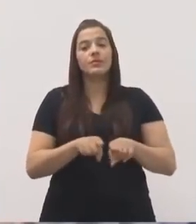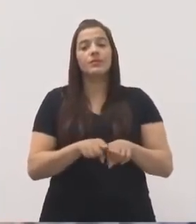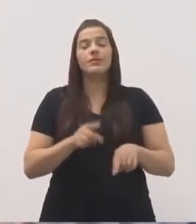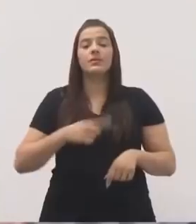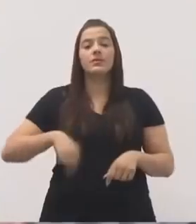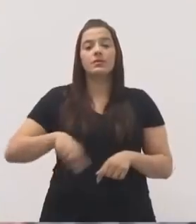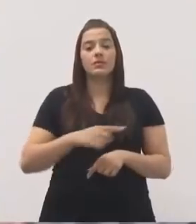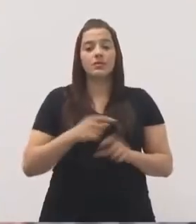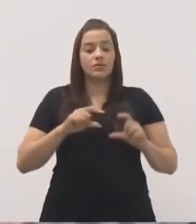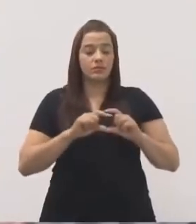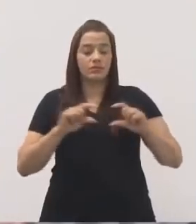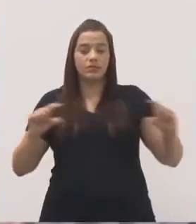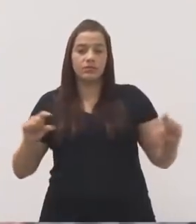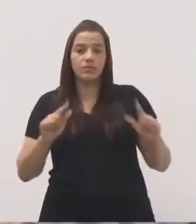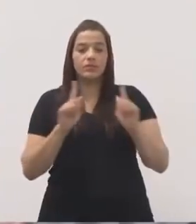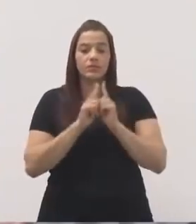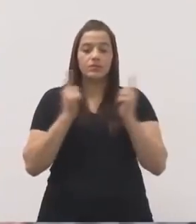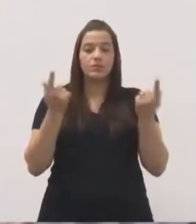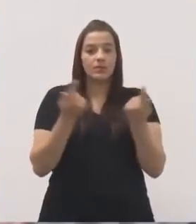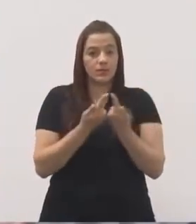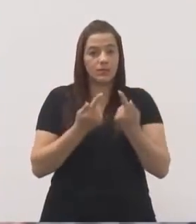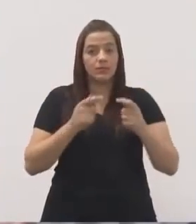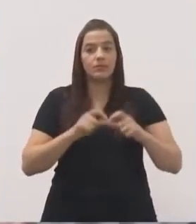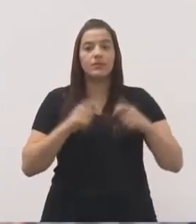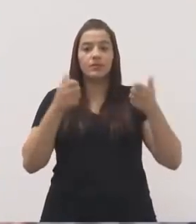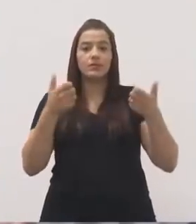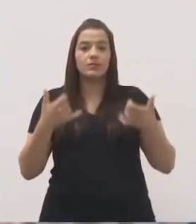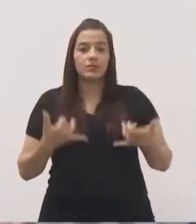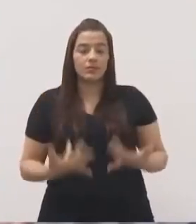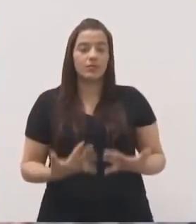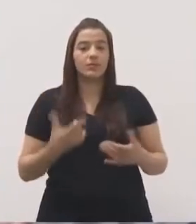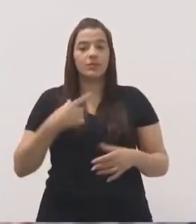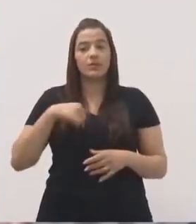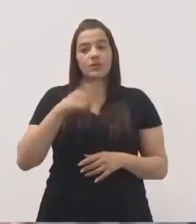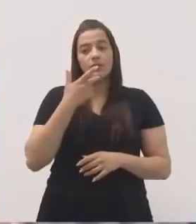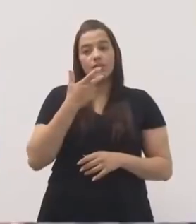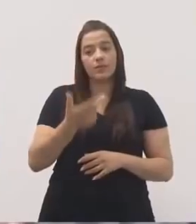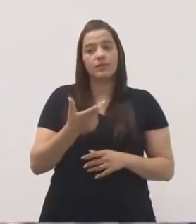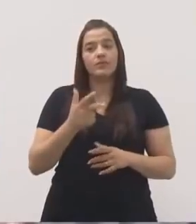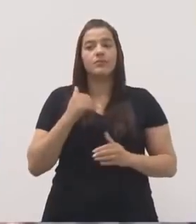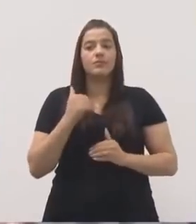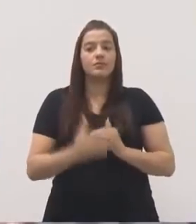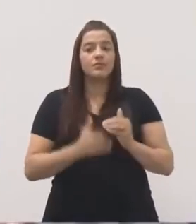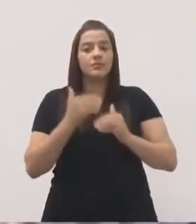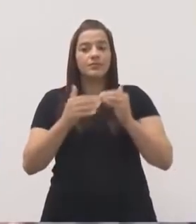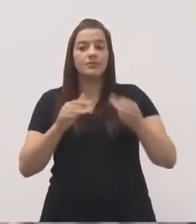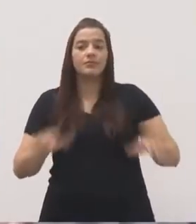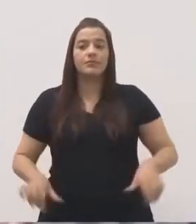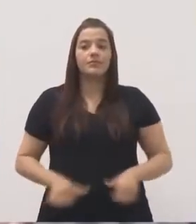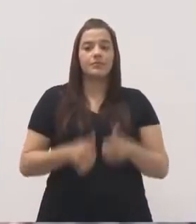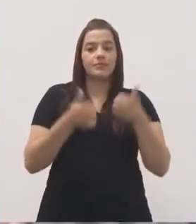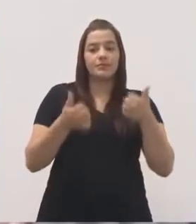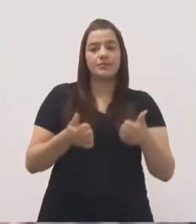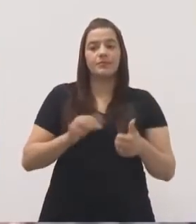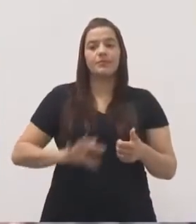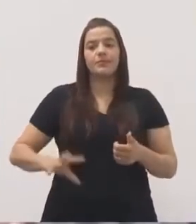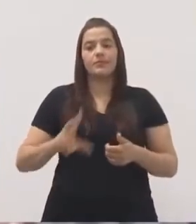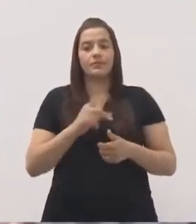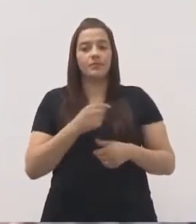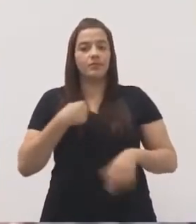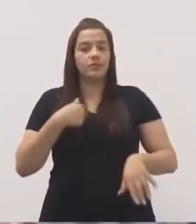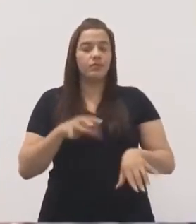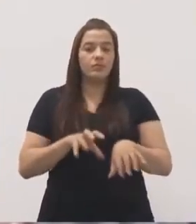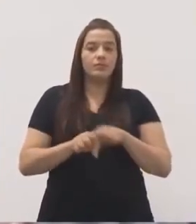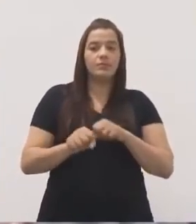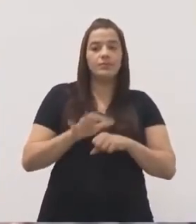um trecho sobre o Grêmio, porque nós, se falamos de mobilização, nada melhor do que lembrar que estamos formando